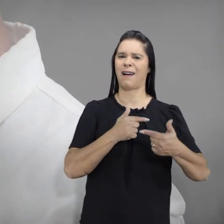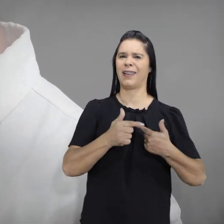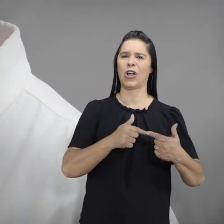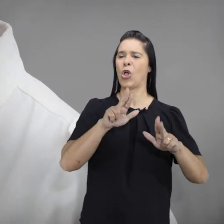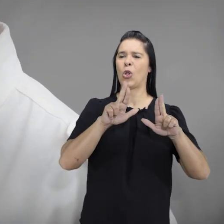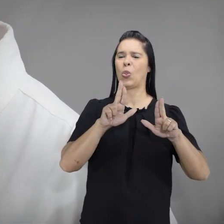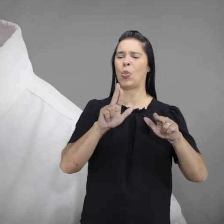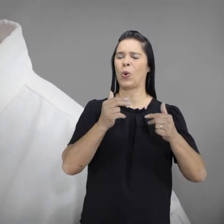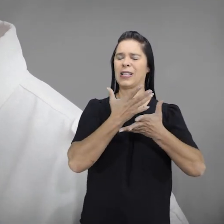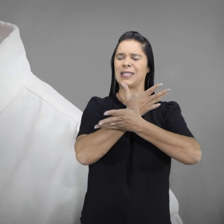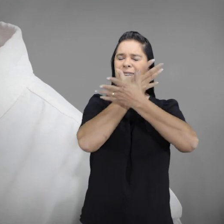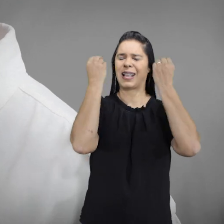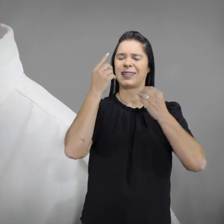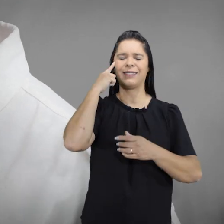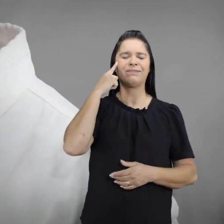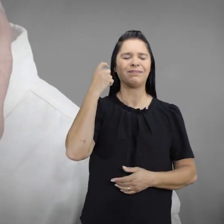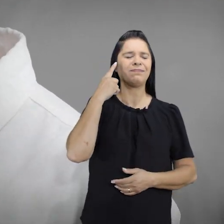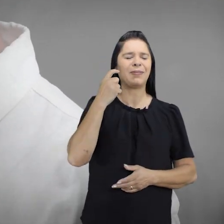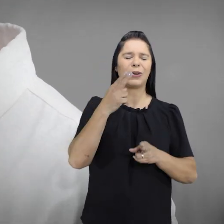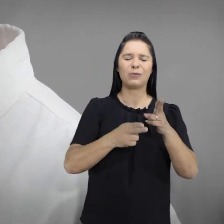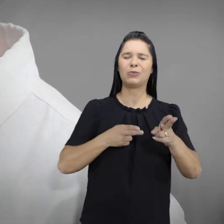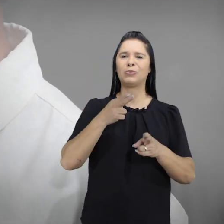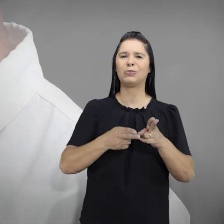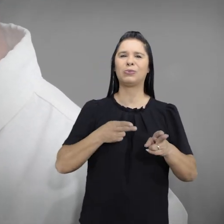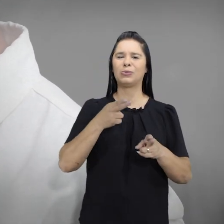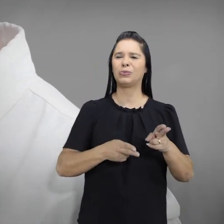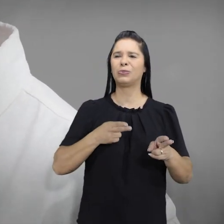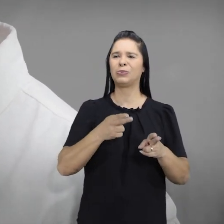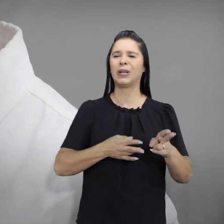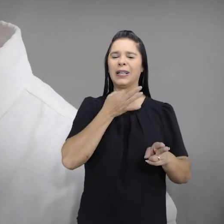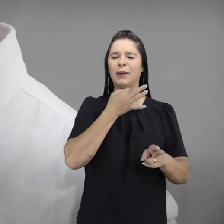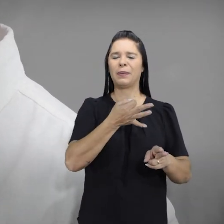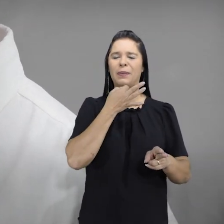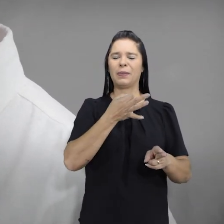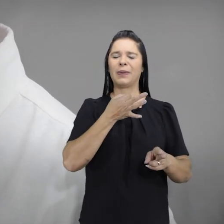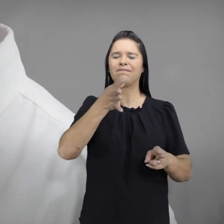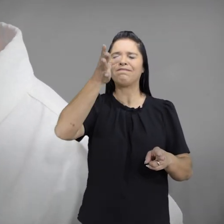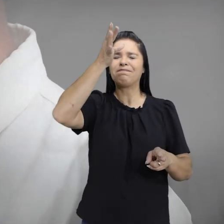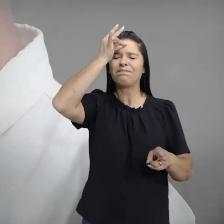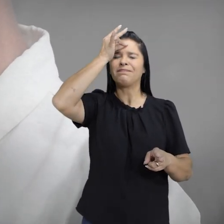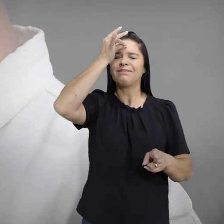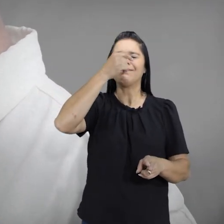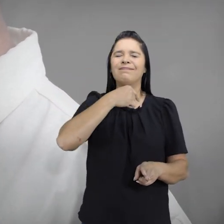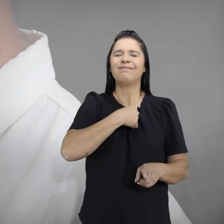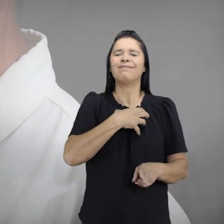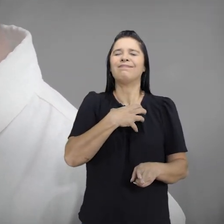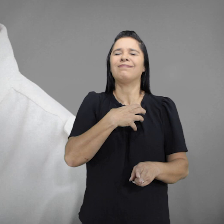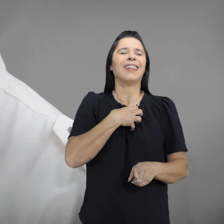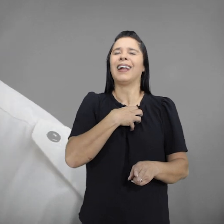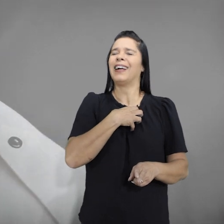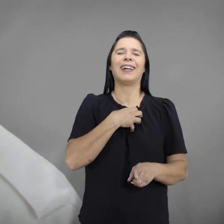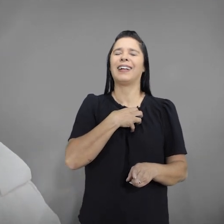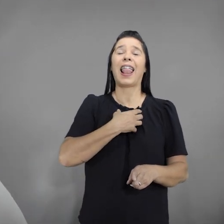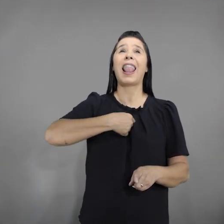nunca sai da cabeça da gente, aquele barulho, você deita, você escuta aquele barulho do trem na sua cabeça, o apito, assim, isso aí até morrer, até lá no céu, a gente vai